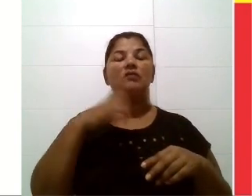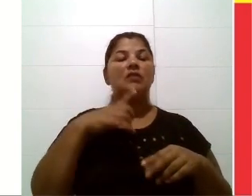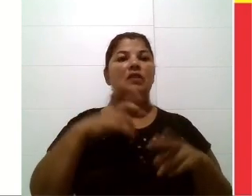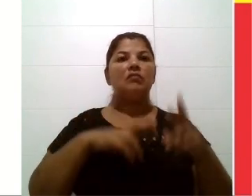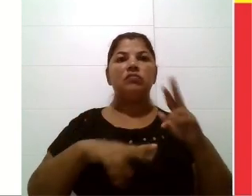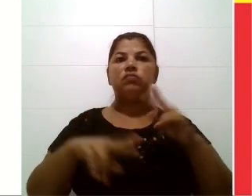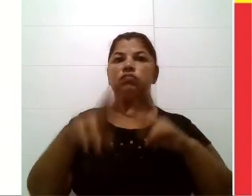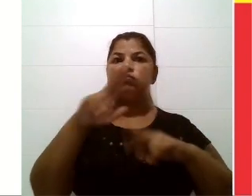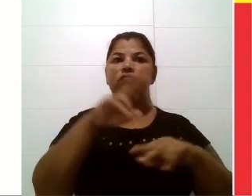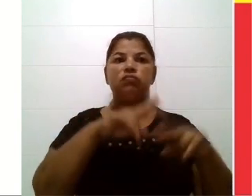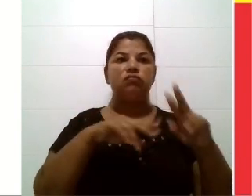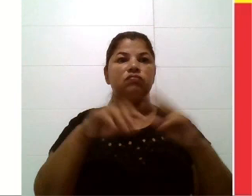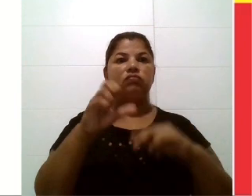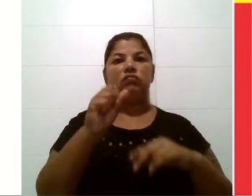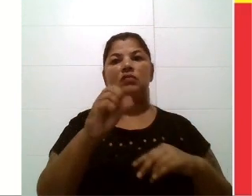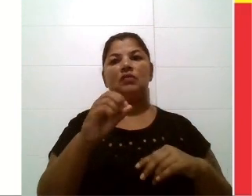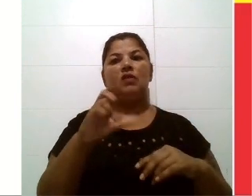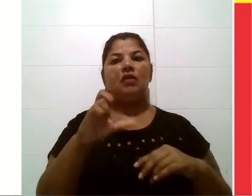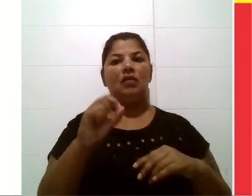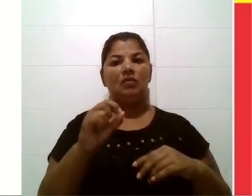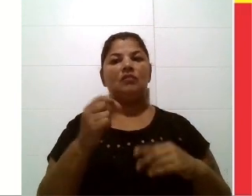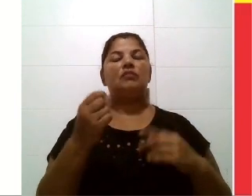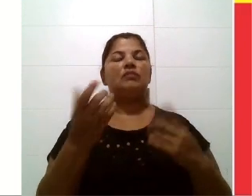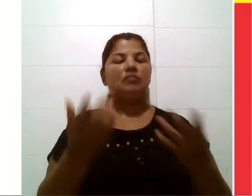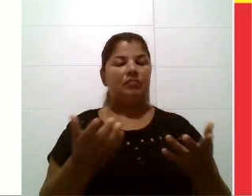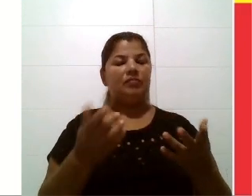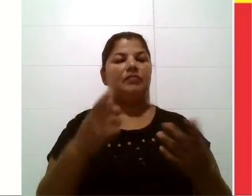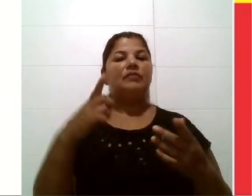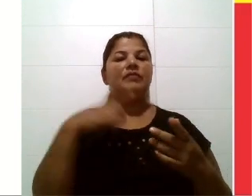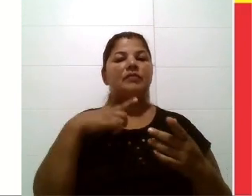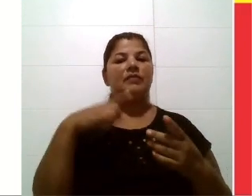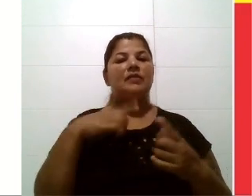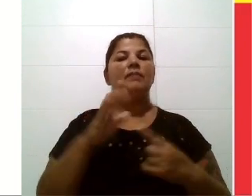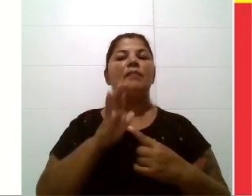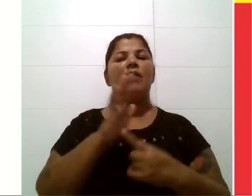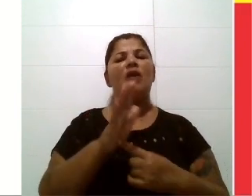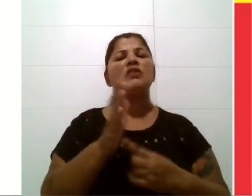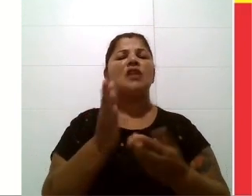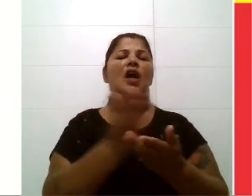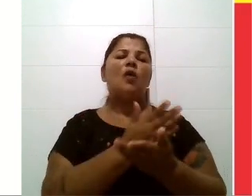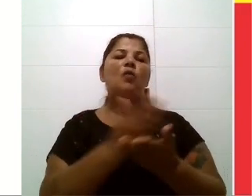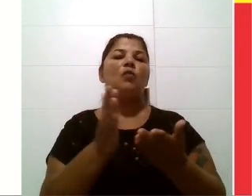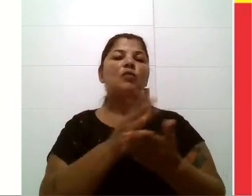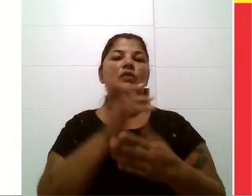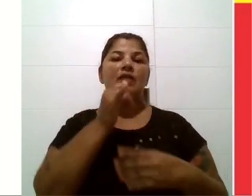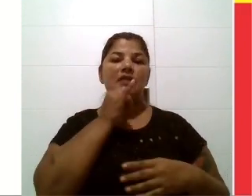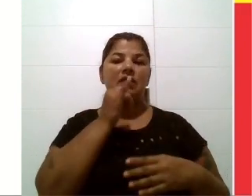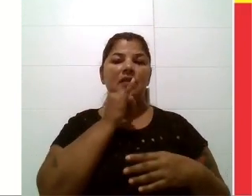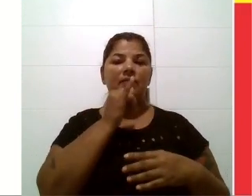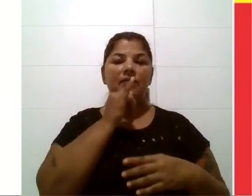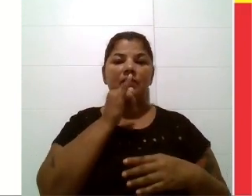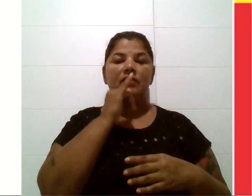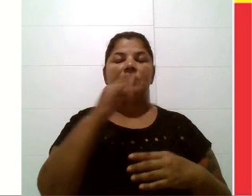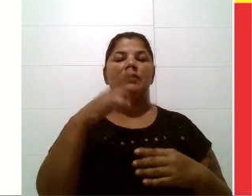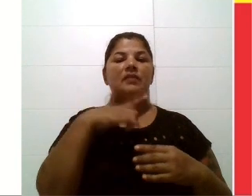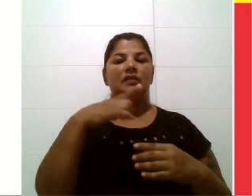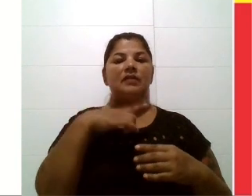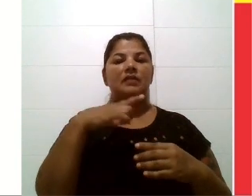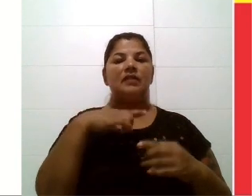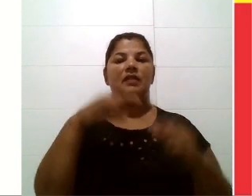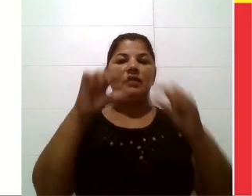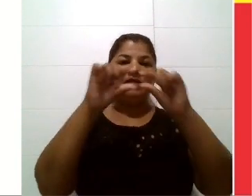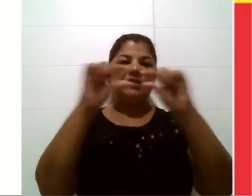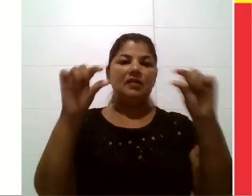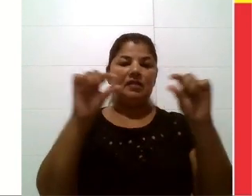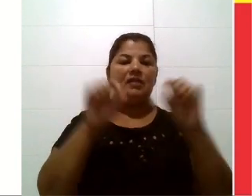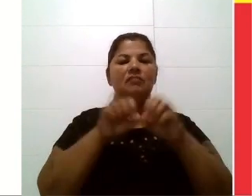E eu trouxe para vocês aí só alguns principais solos. Então, na imagem você vê o título, distribuição dos